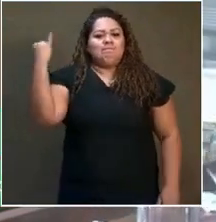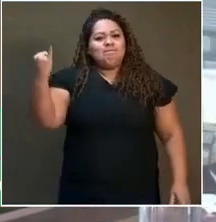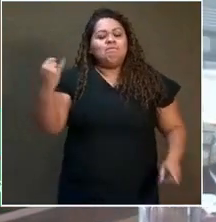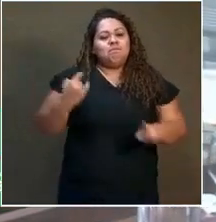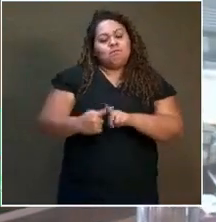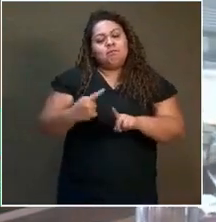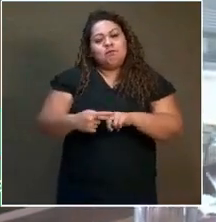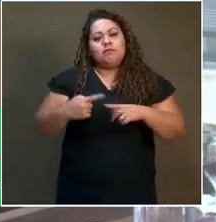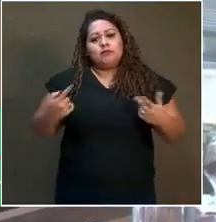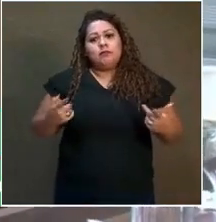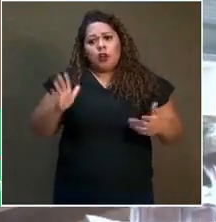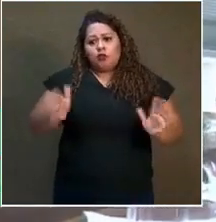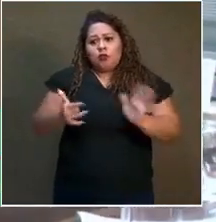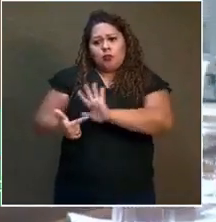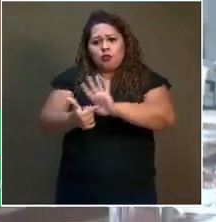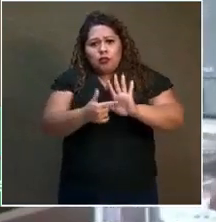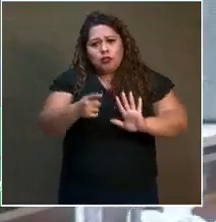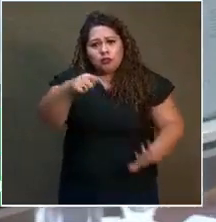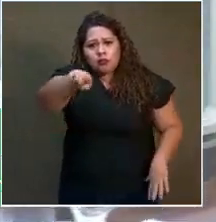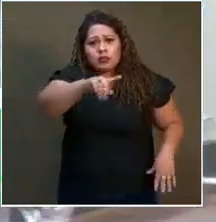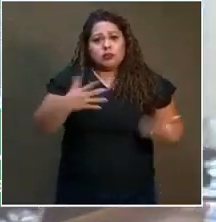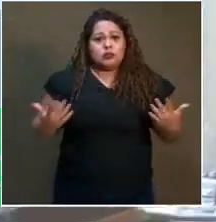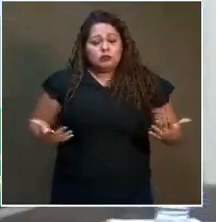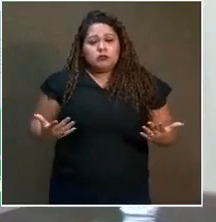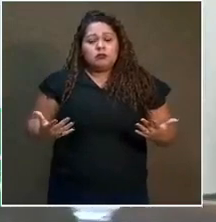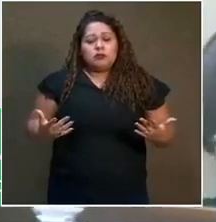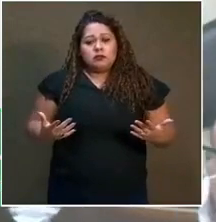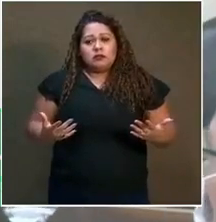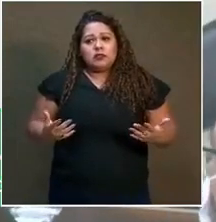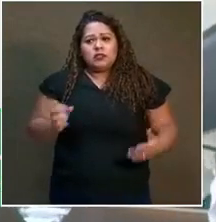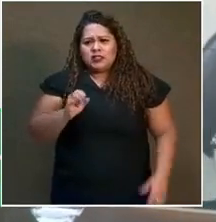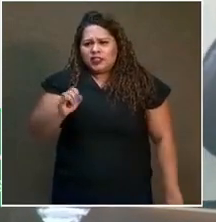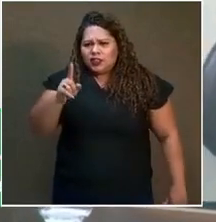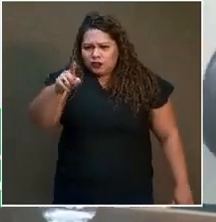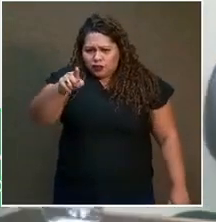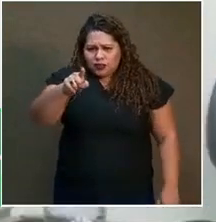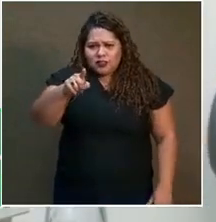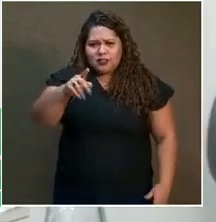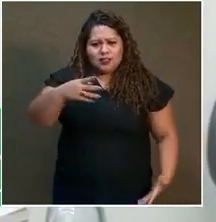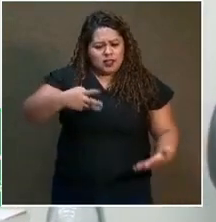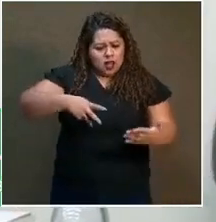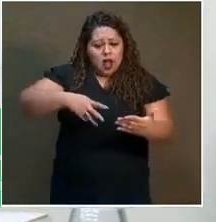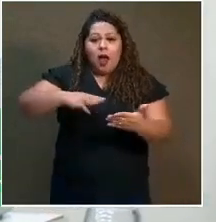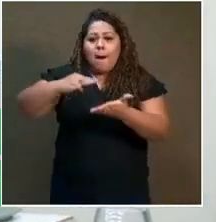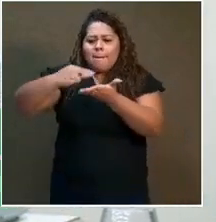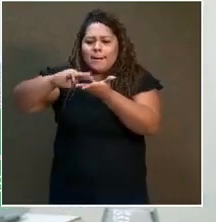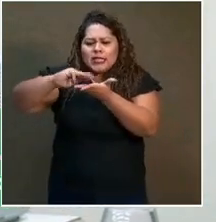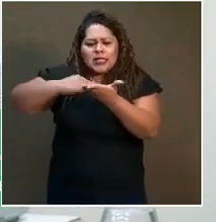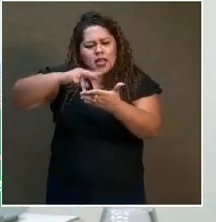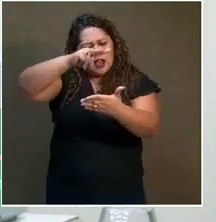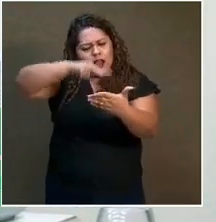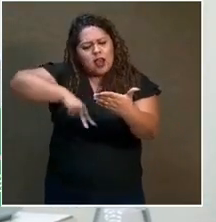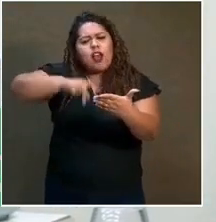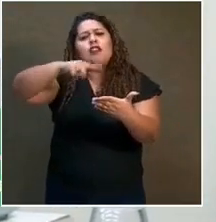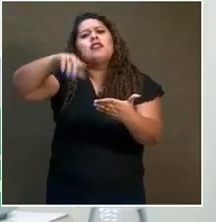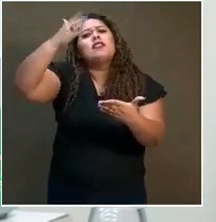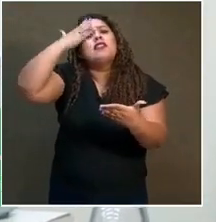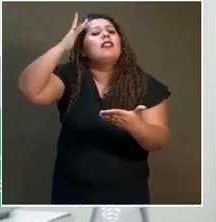Por quê? Como eu mostrei para vocês, se eu simplesmente... Se vossas excelências que leram a mensagem que ela mandou, qual é a compreensão que